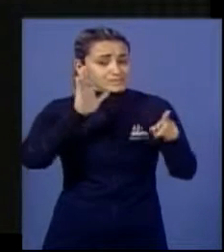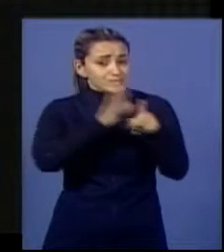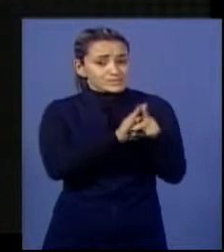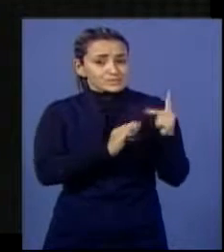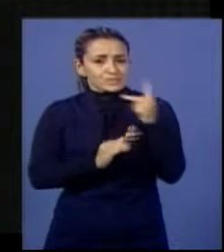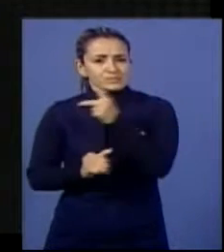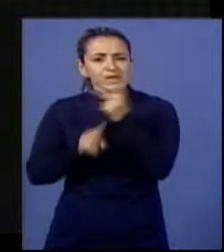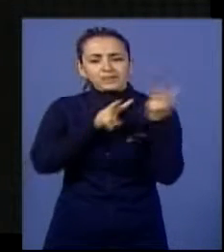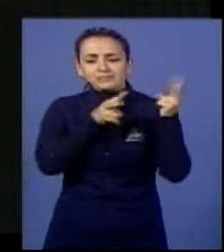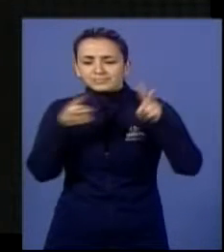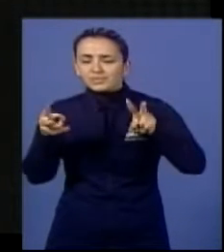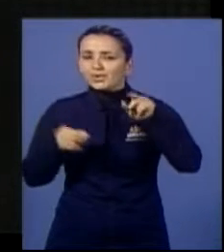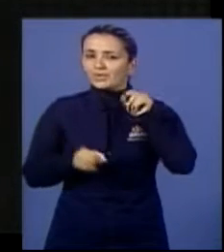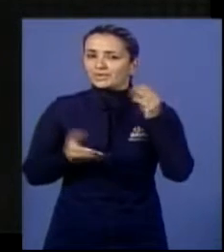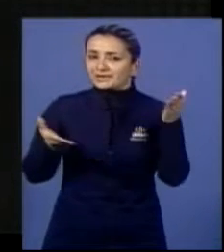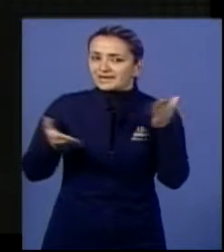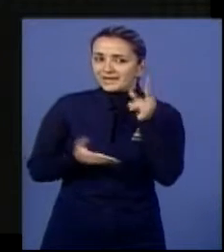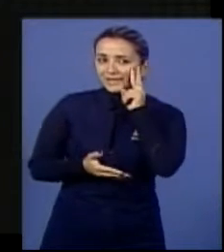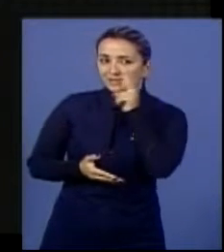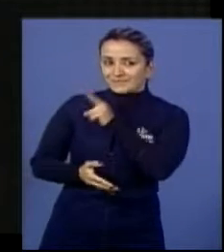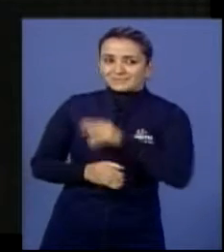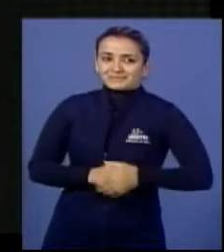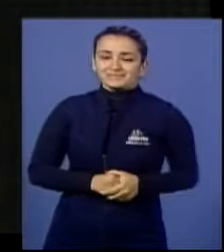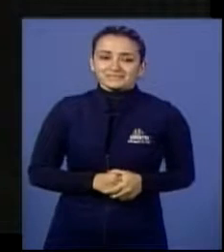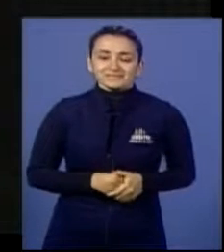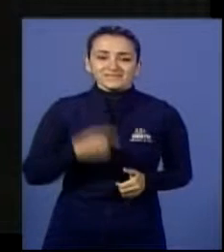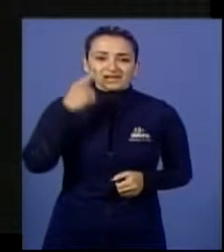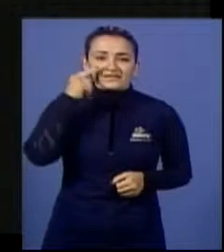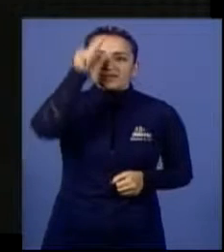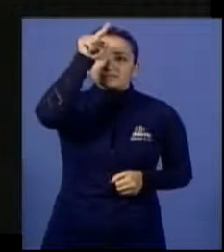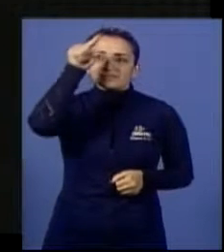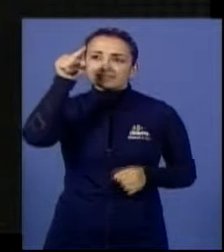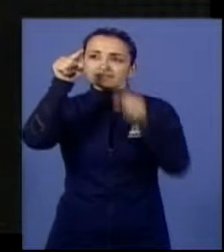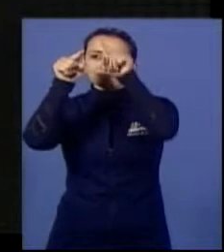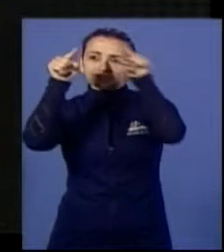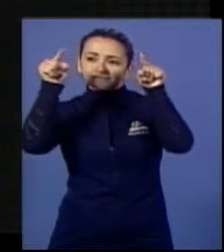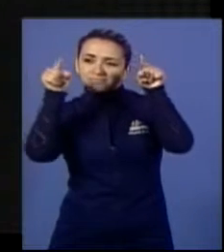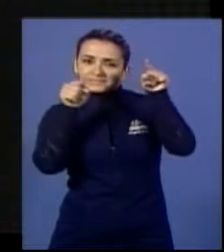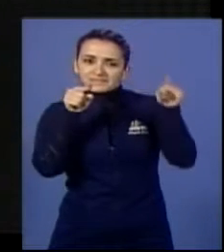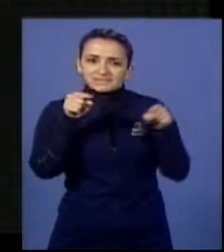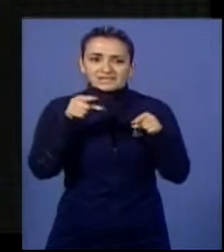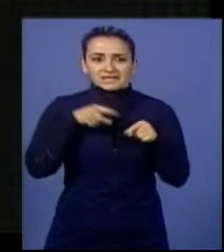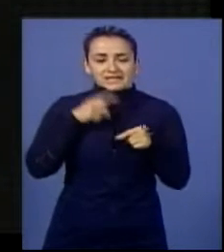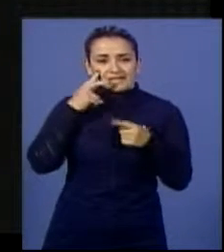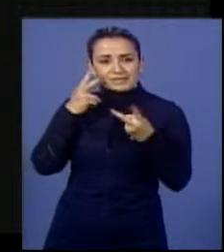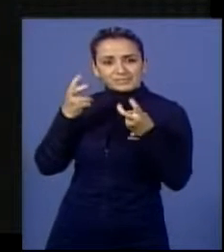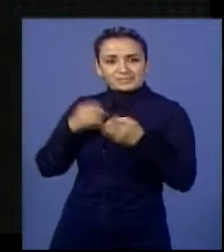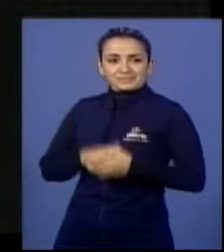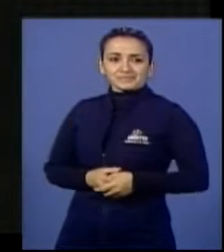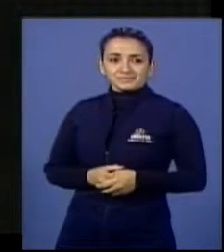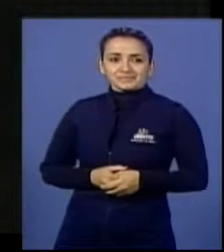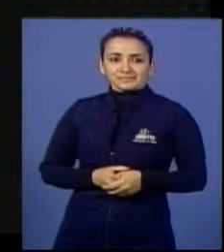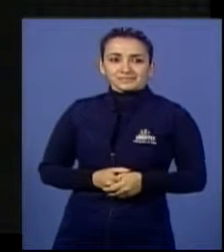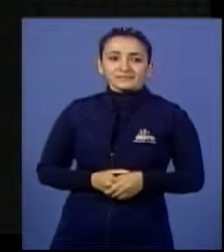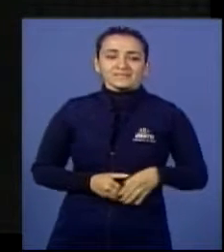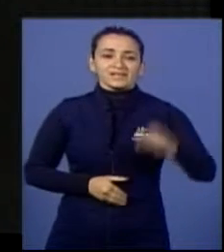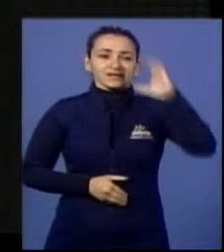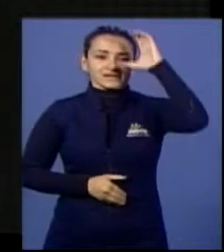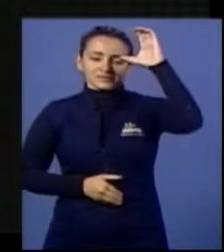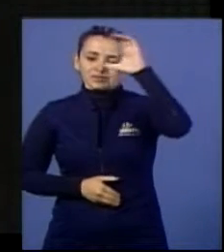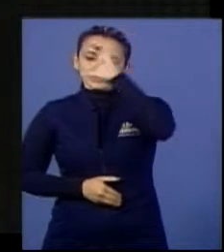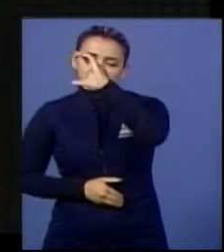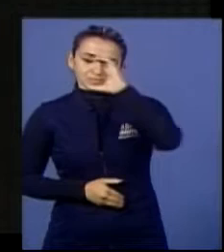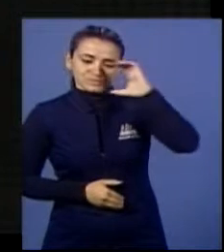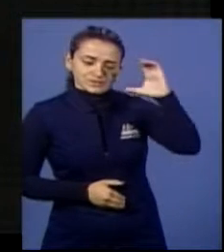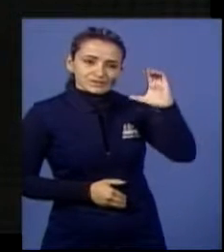aqui. Então repare que as fórmulas estão em linha. Como assim fórmulas em linha? Quer dizer que aqui nessa pontinha é um carbono, mais um